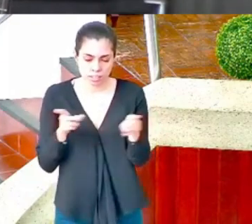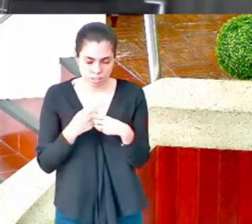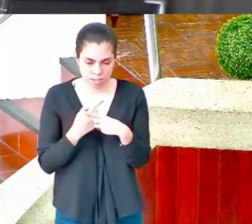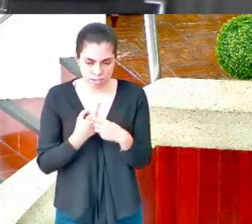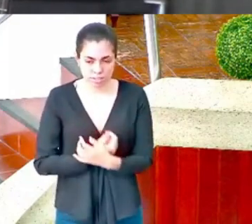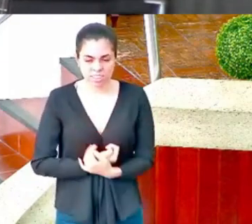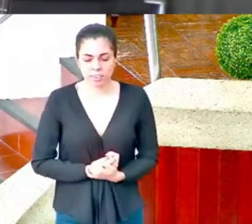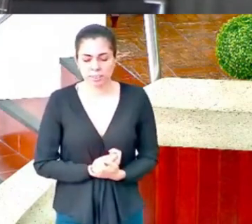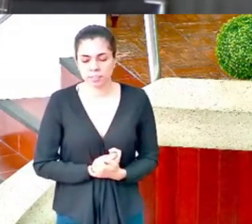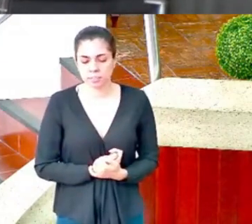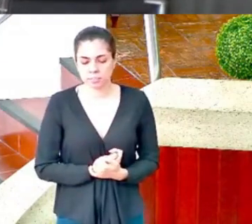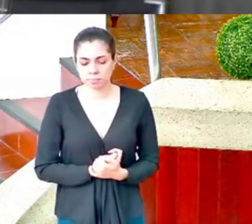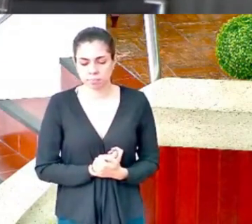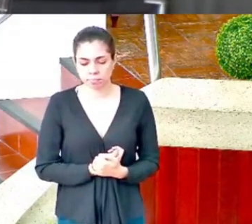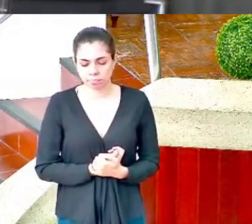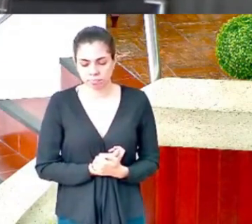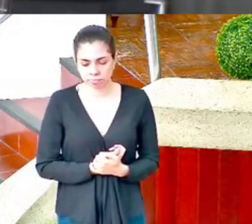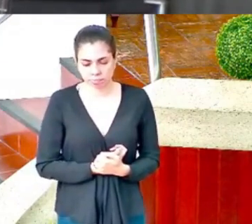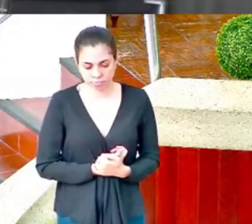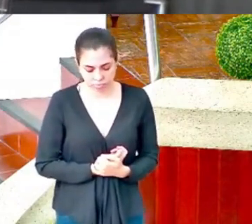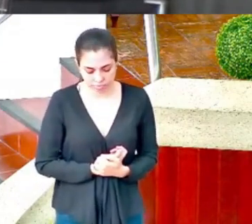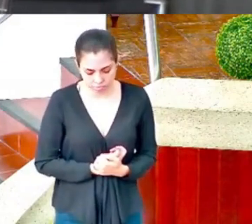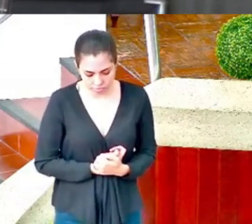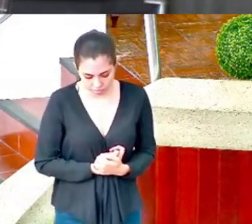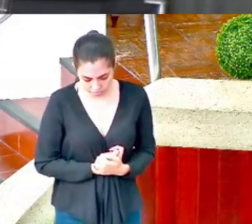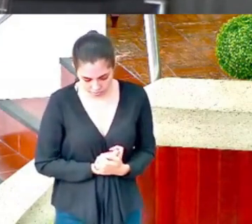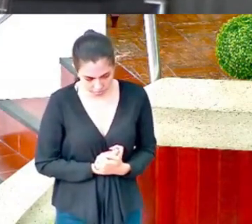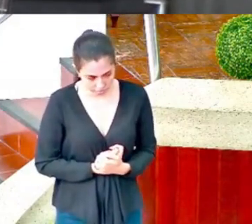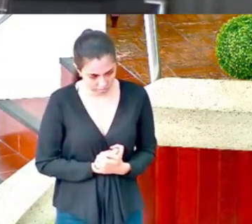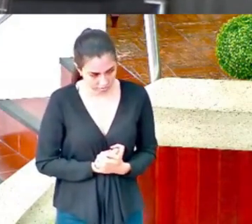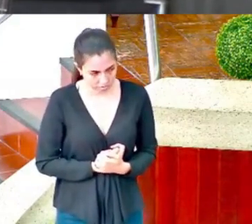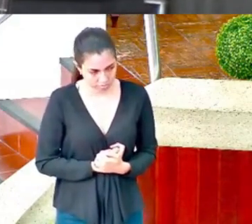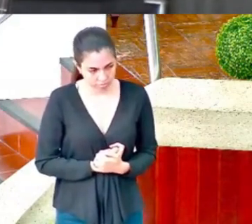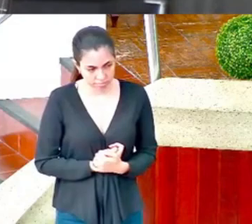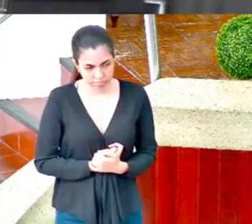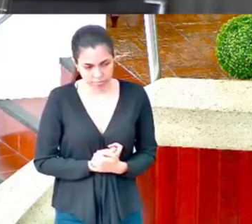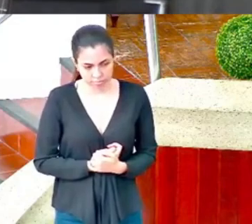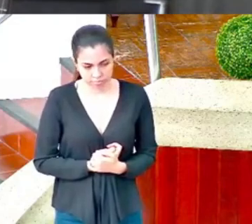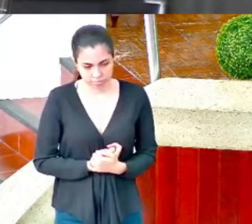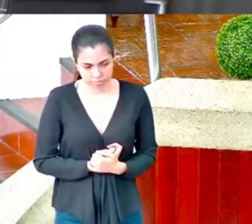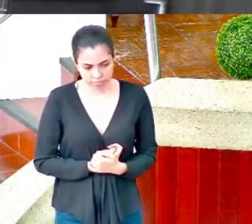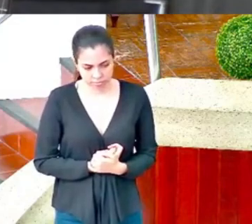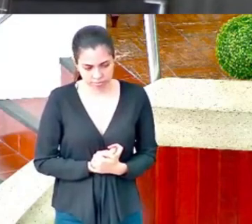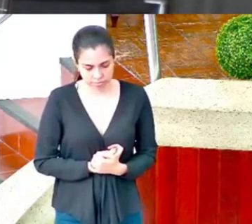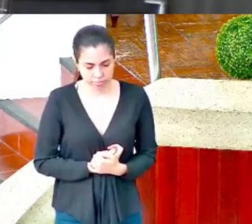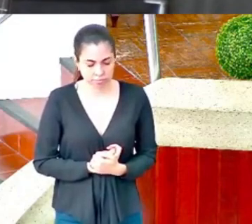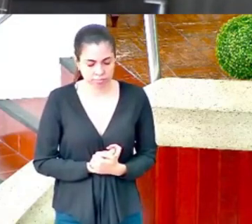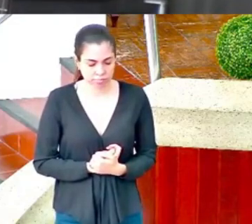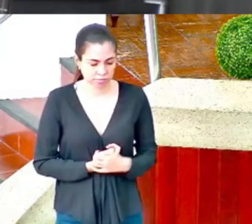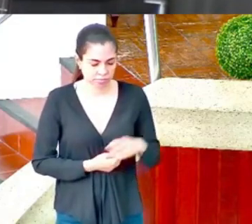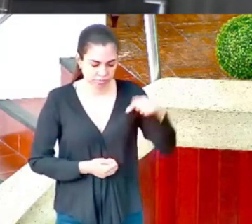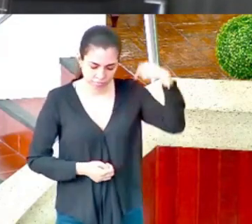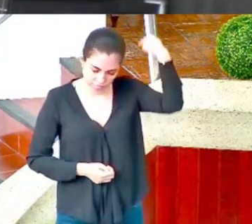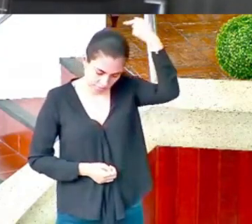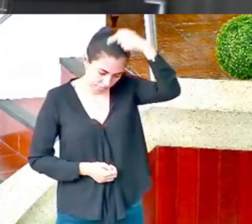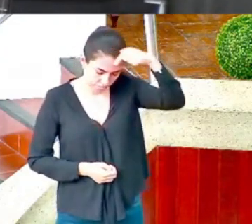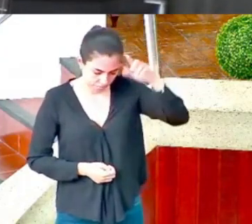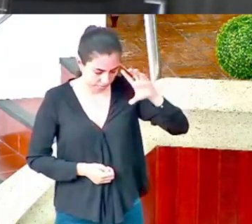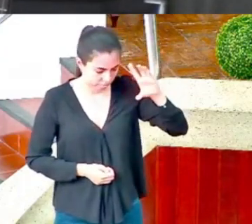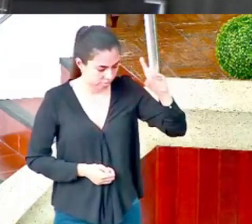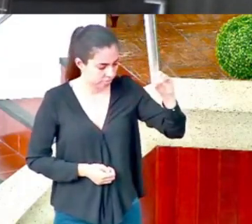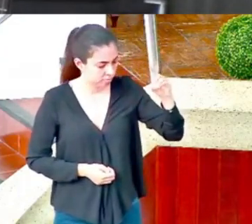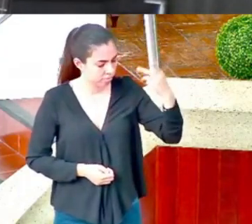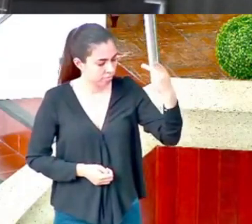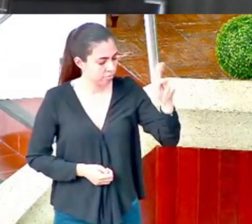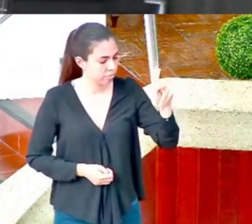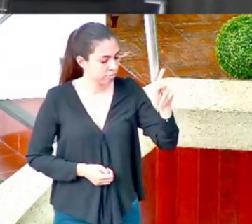sermos as bênçãos para esta geração, a começar para os nossos filhos. Santo e eterno Deus, a tua